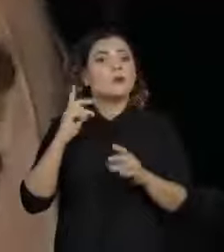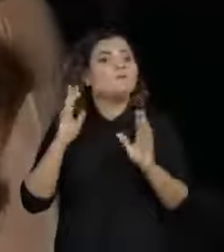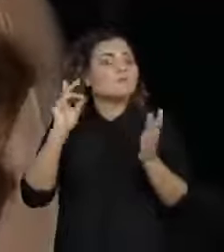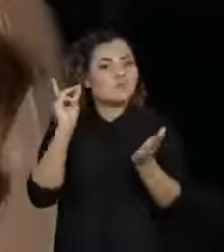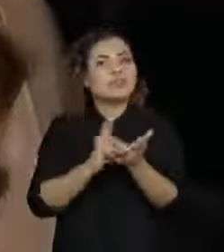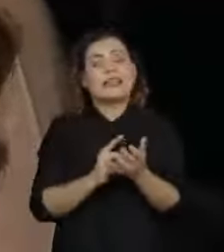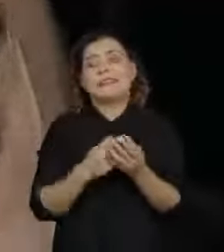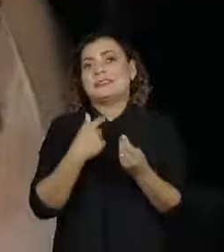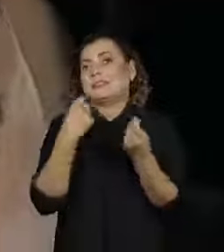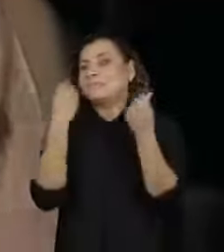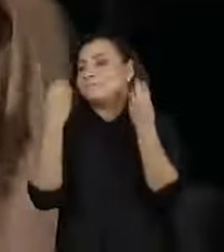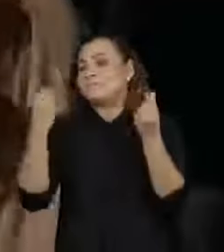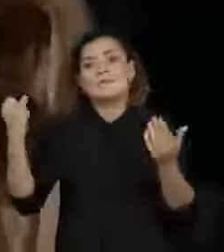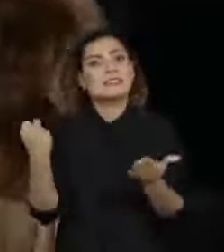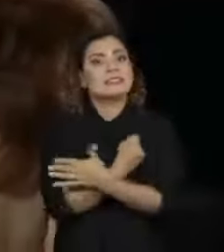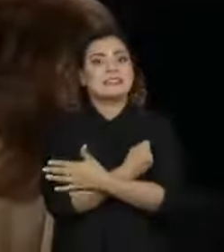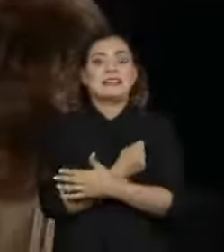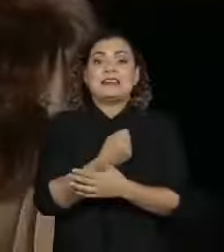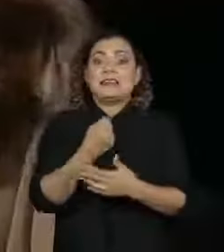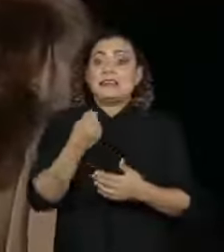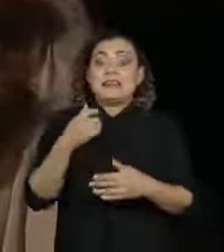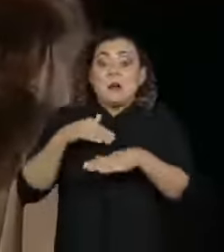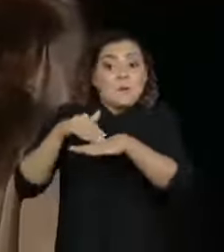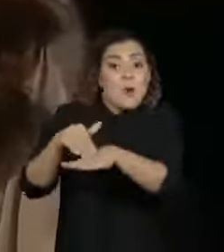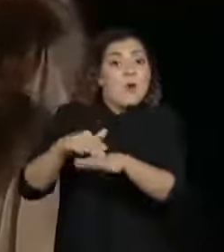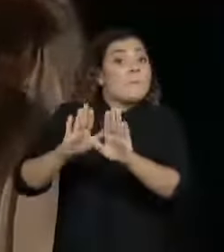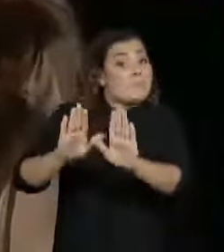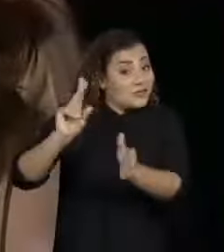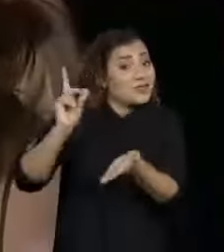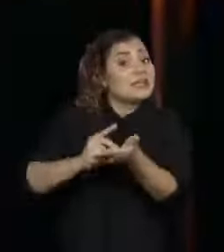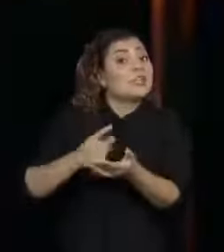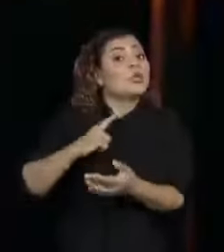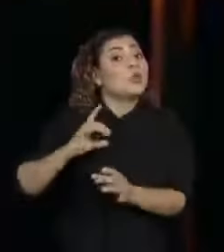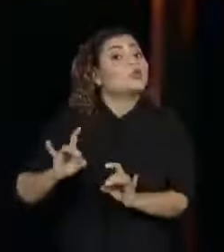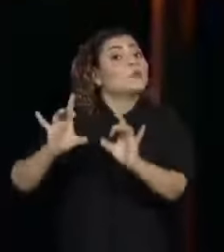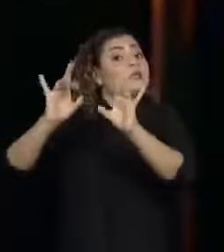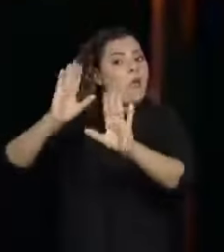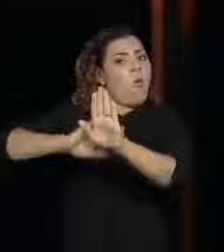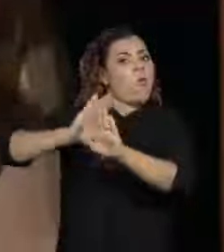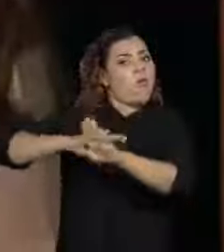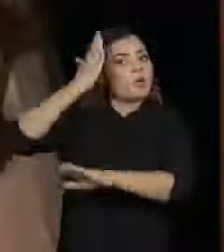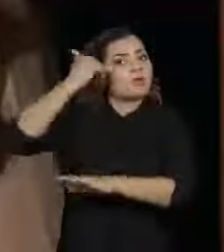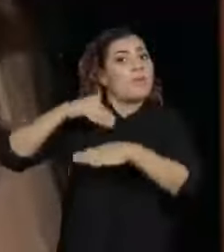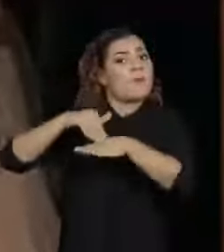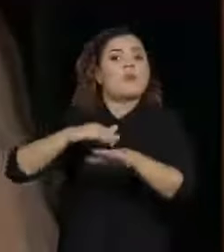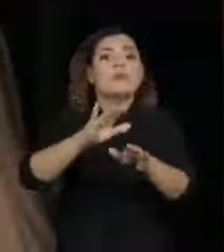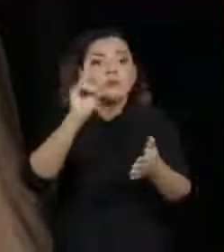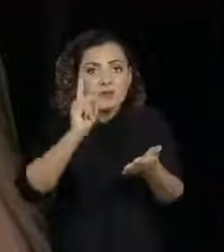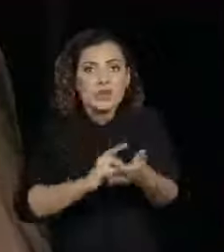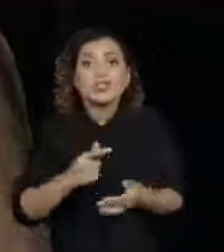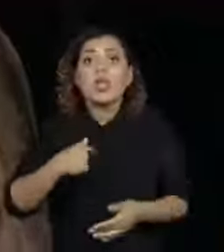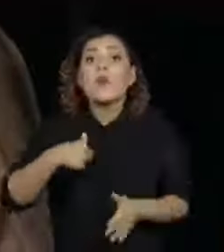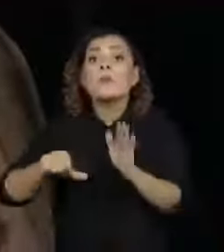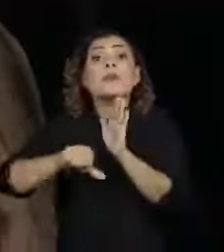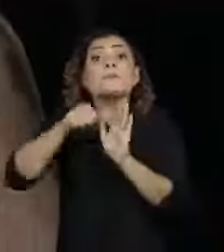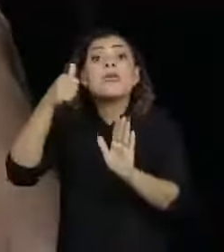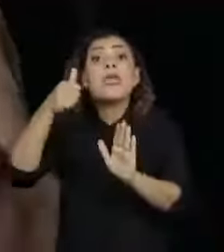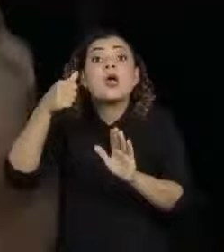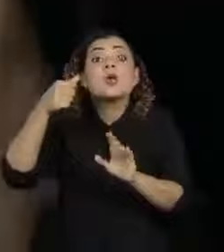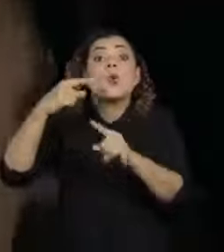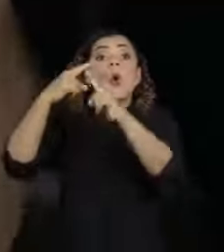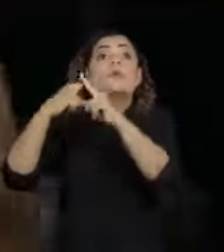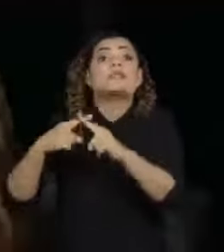de unidade suficiente só para dar o fora é um tipo de medo de lado funcionam com o nome do programa não fiz o primeiro paredão